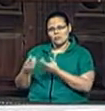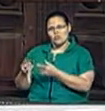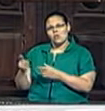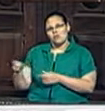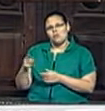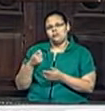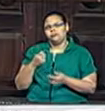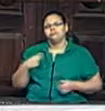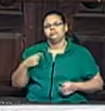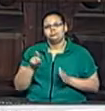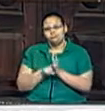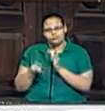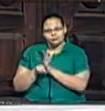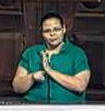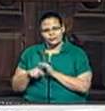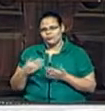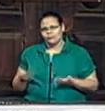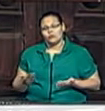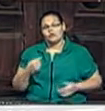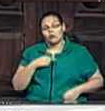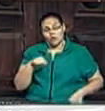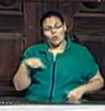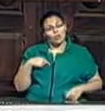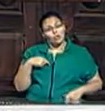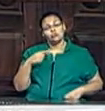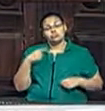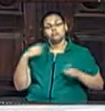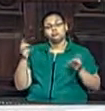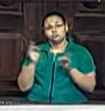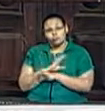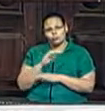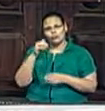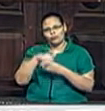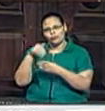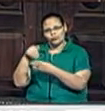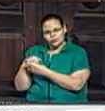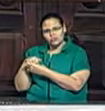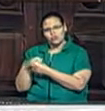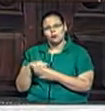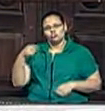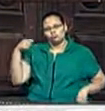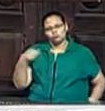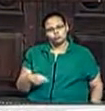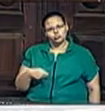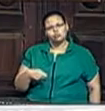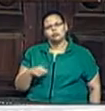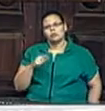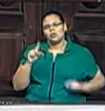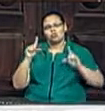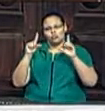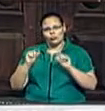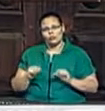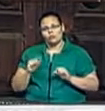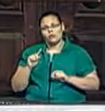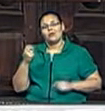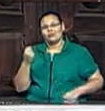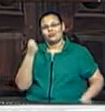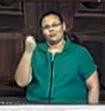são os servidores públicos desse Estado. Eu estou pronto a votar medidas duras de redução em todos os níveis de